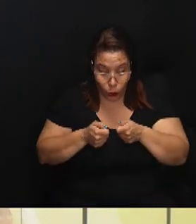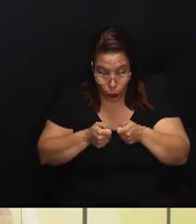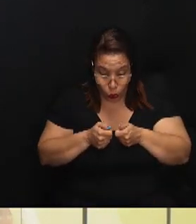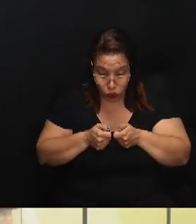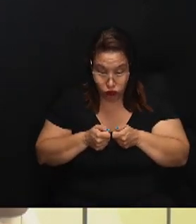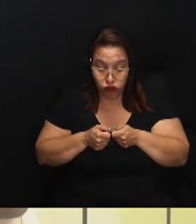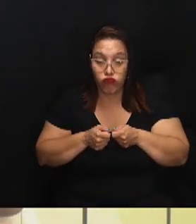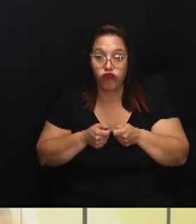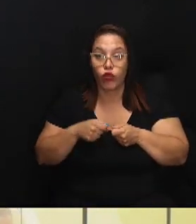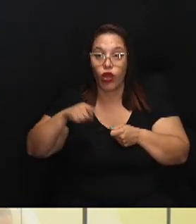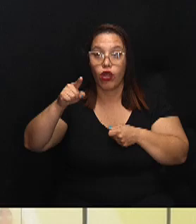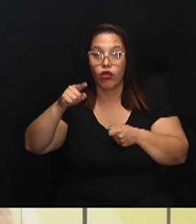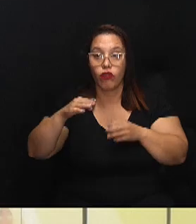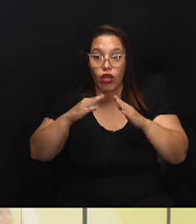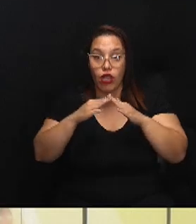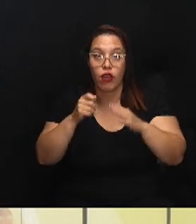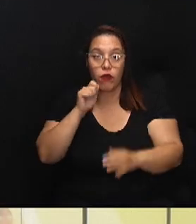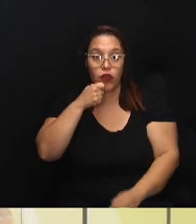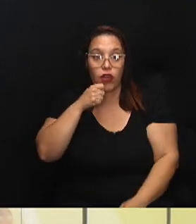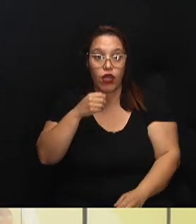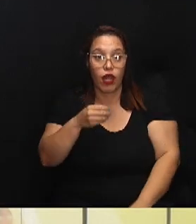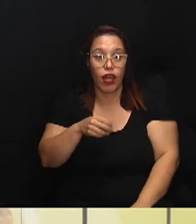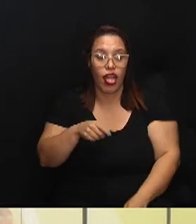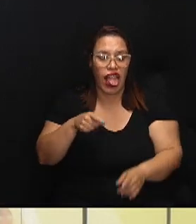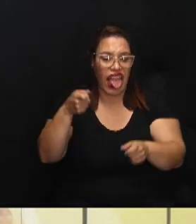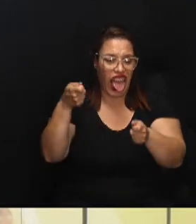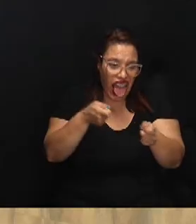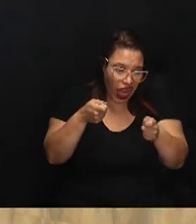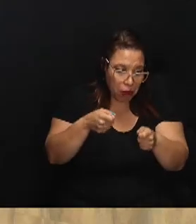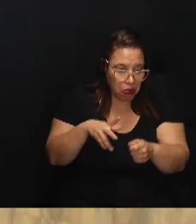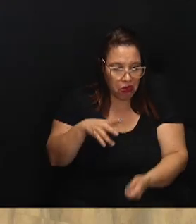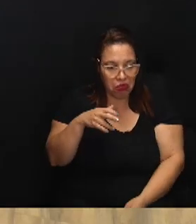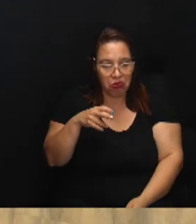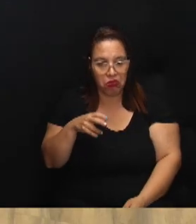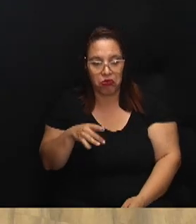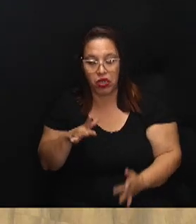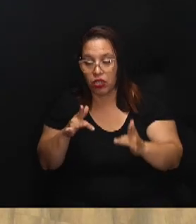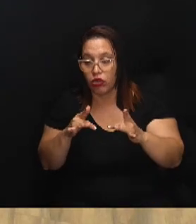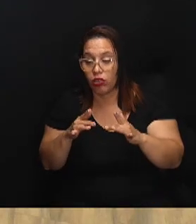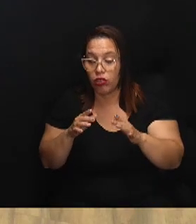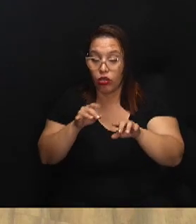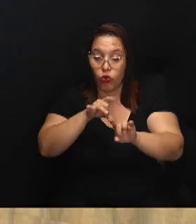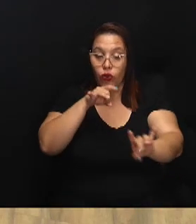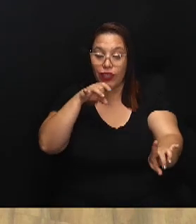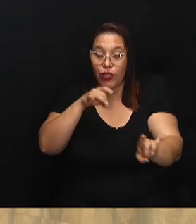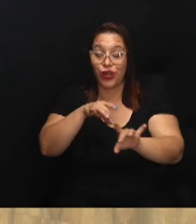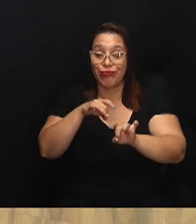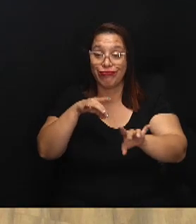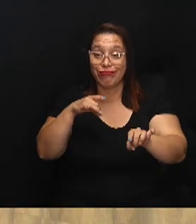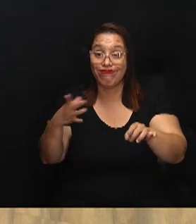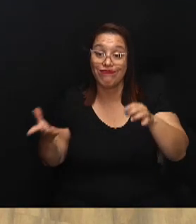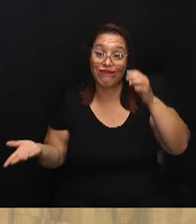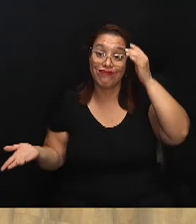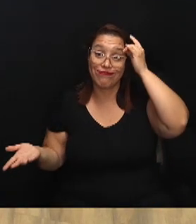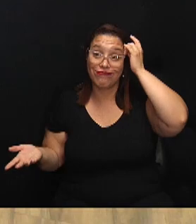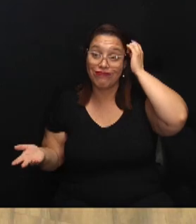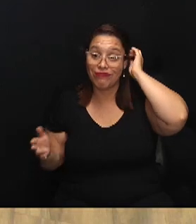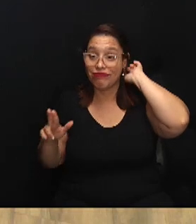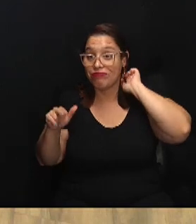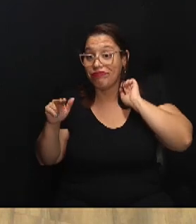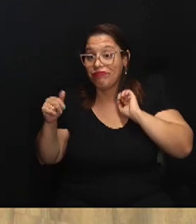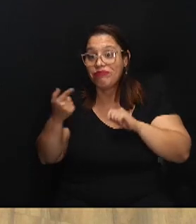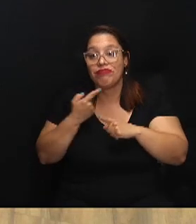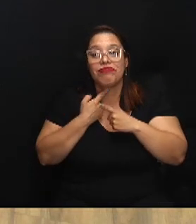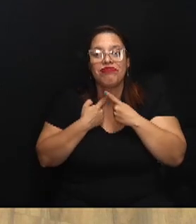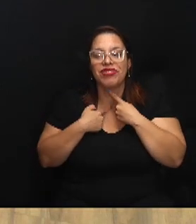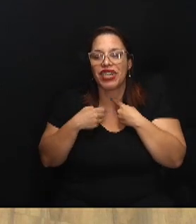vai na padaria, que encontra não sei quem, que briga com o namorado, com não sei quem, no virtual, né? Isso daí nunca vai satisfazer. Então a